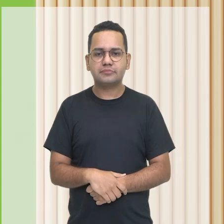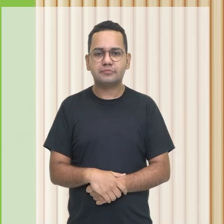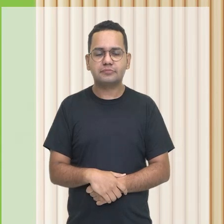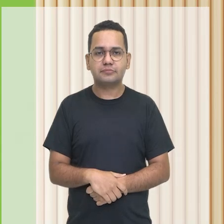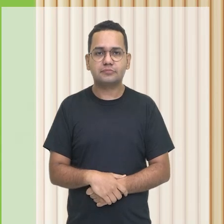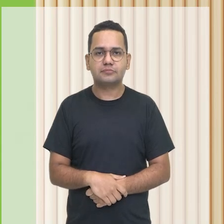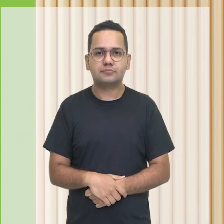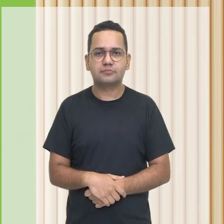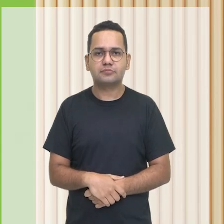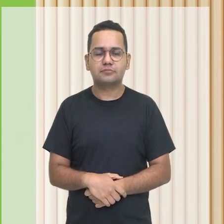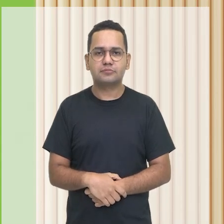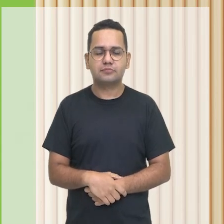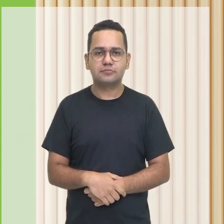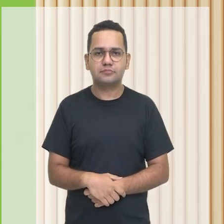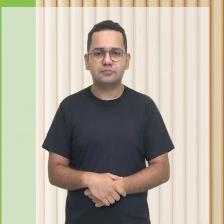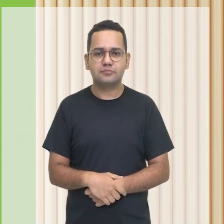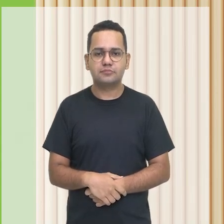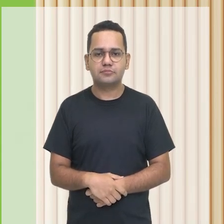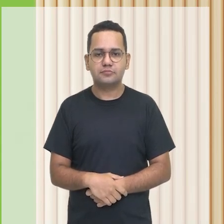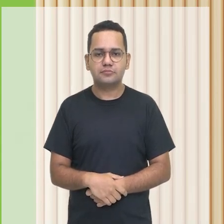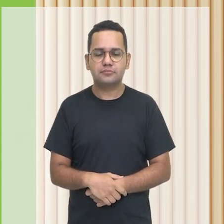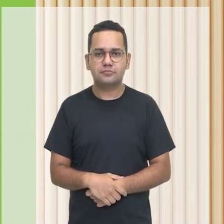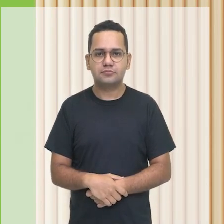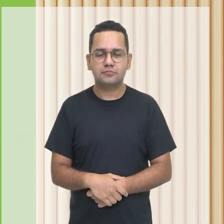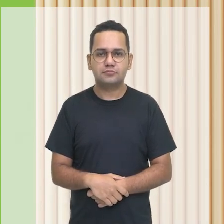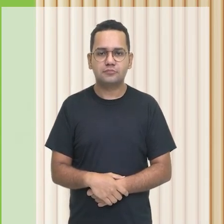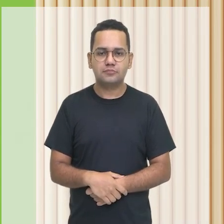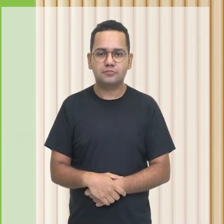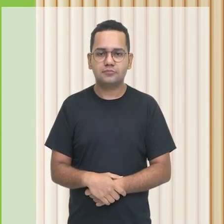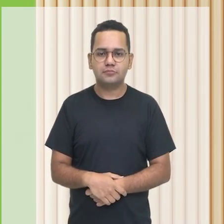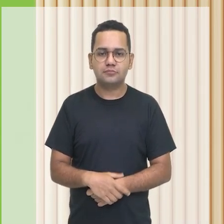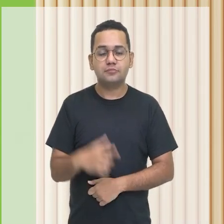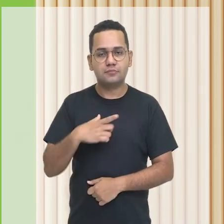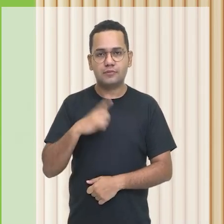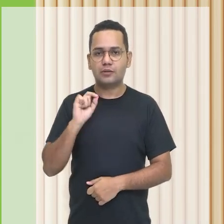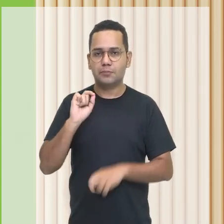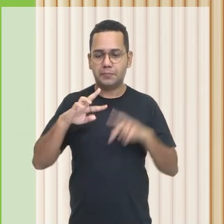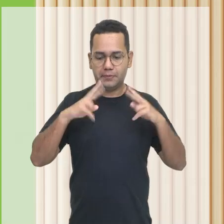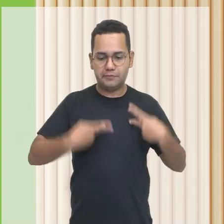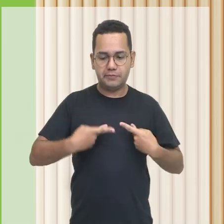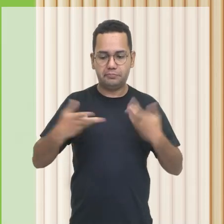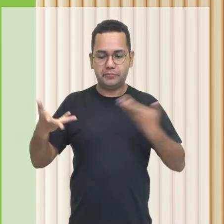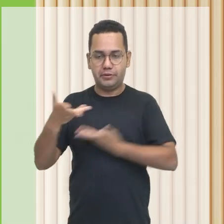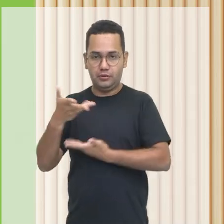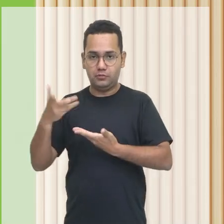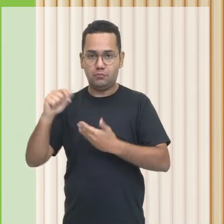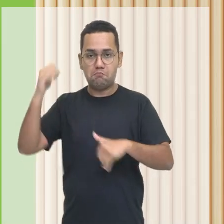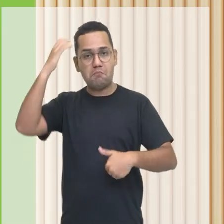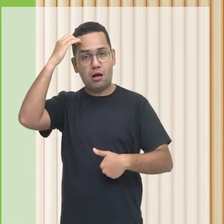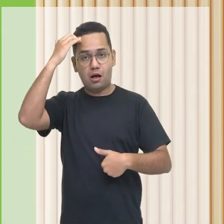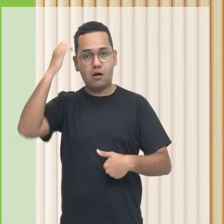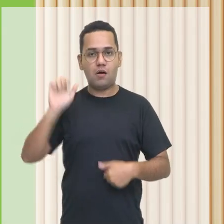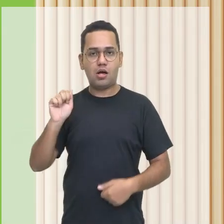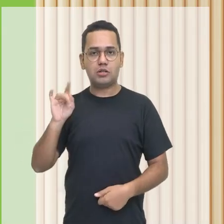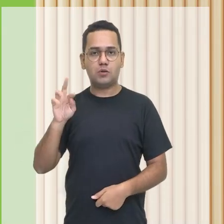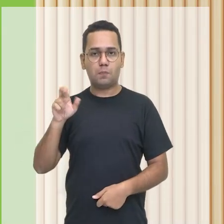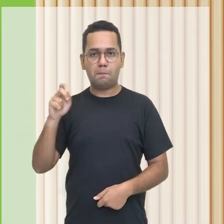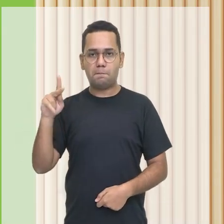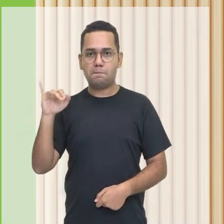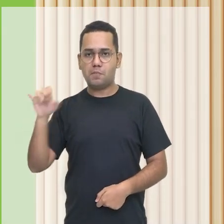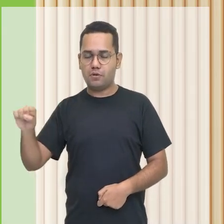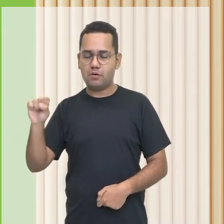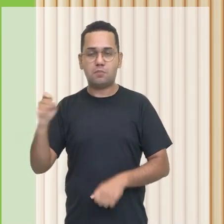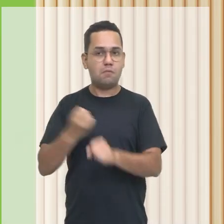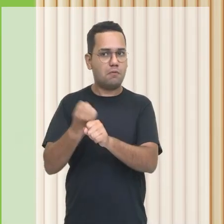a evolução, ele relacionou os seres humanos aos grandes macacos, por muitos anos ele foi